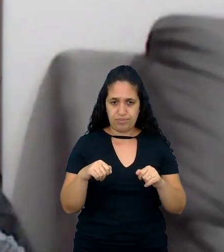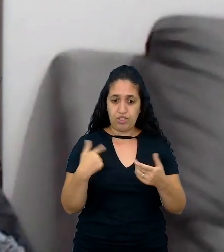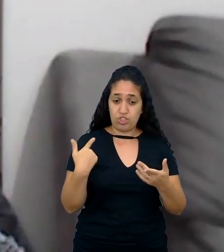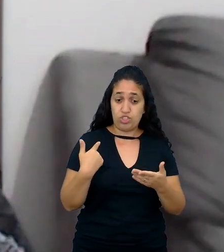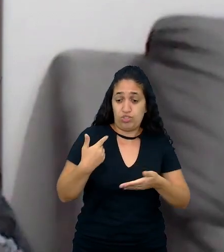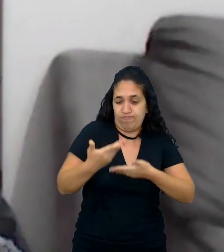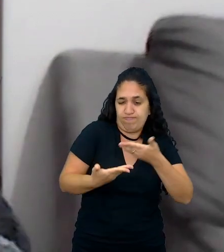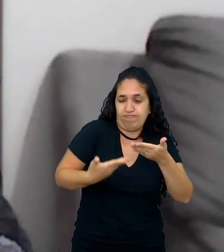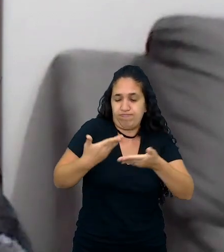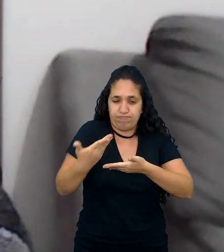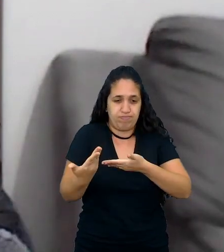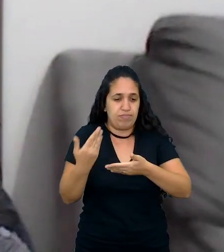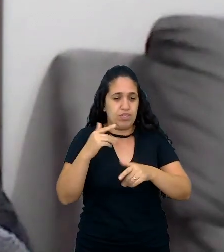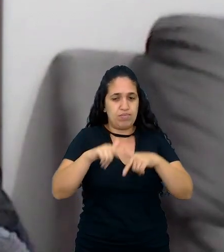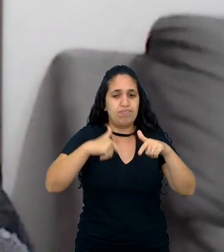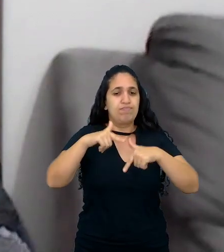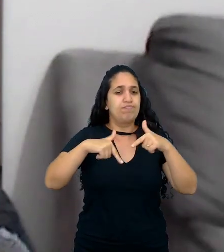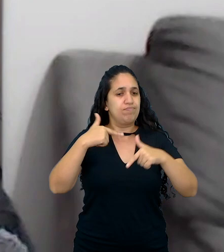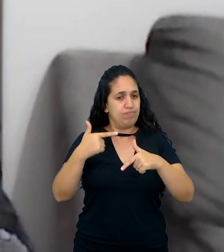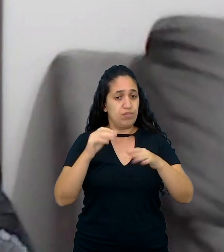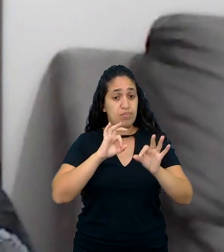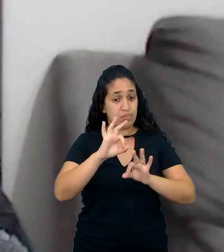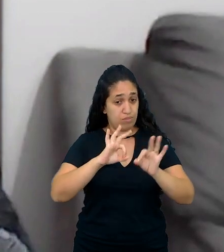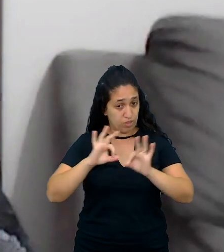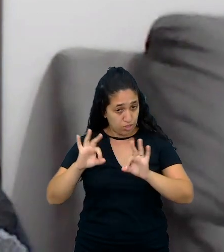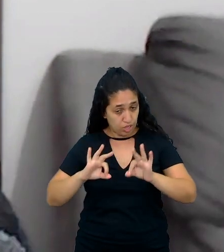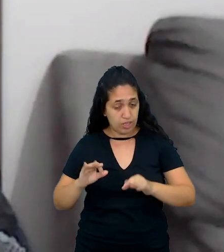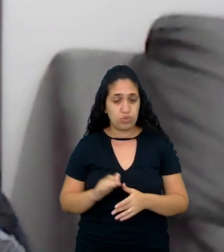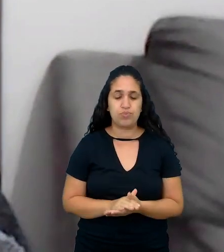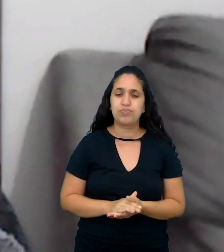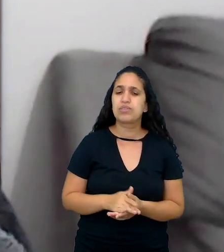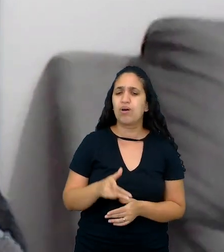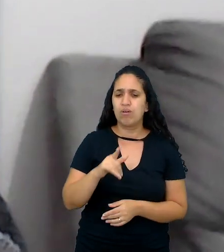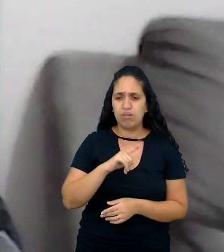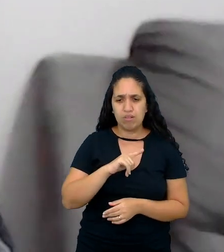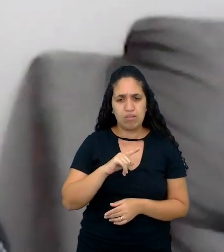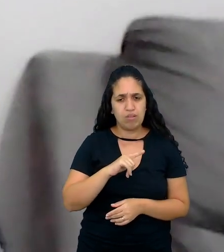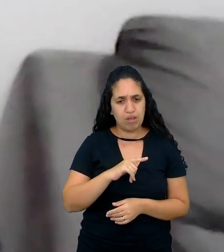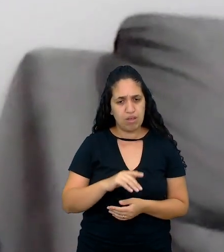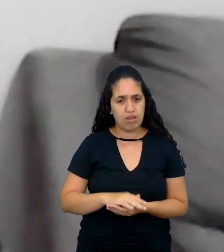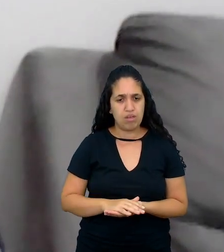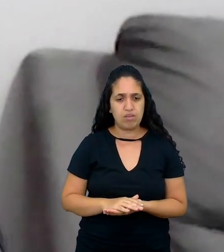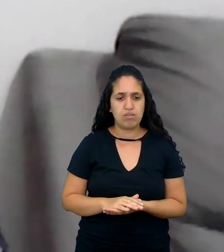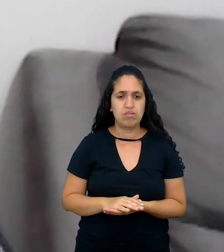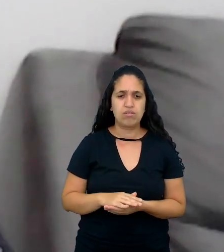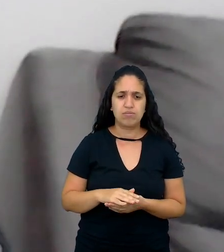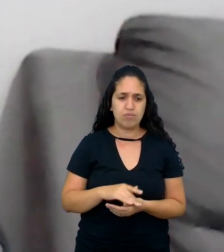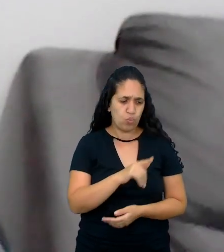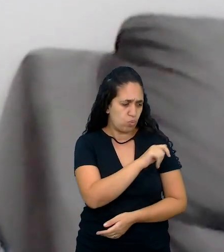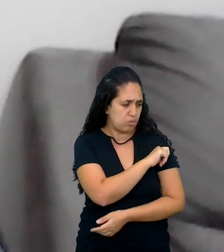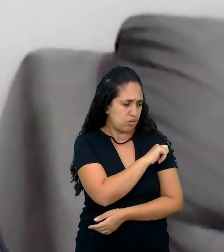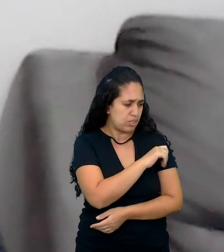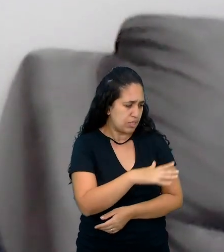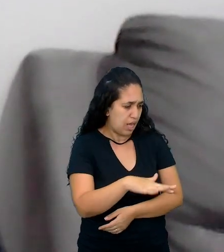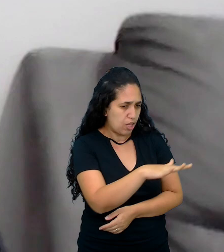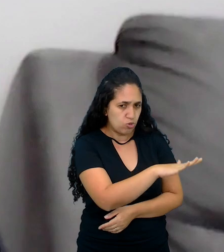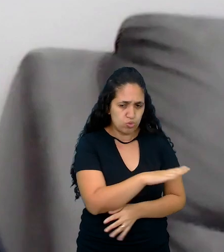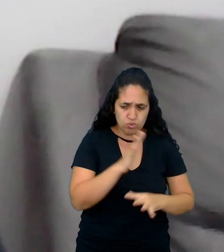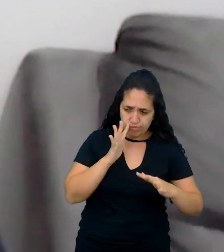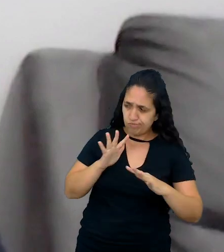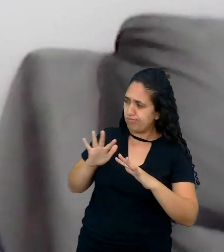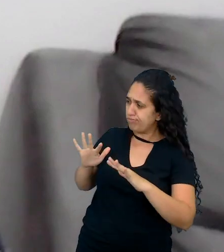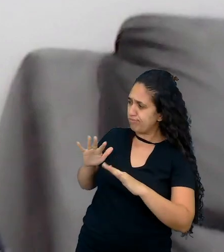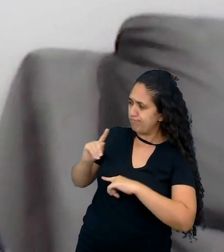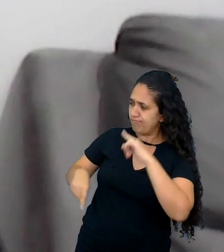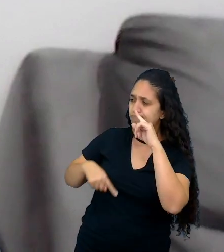trabalha com projetos, né? Nós temos excelentes, o desempenho dos alunos, ele é bem diferente, né?